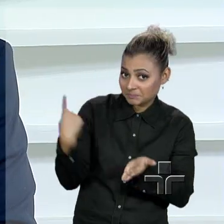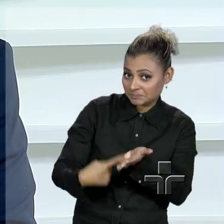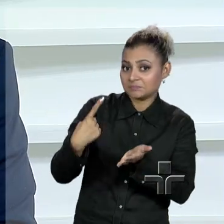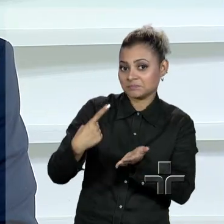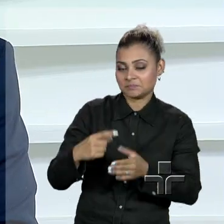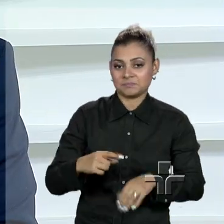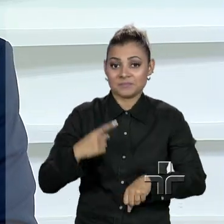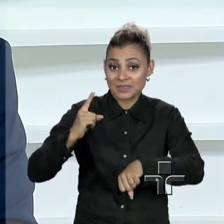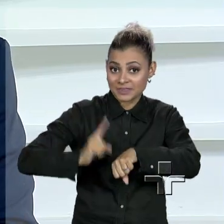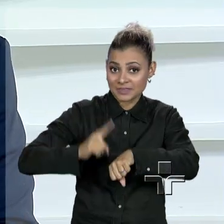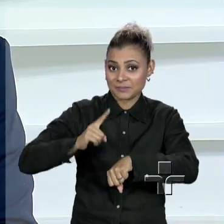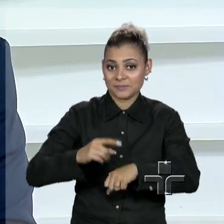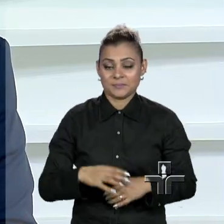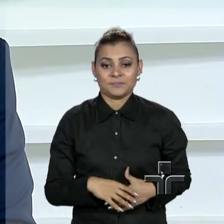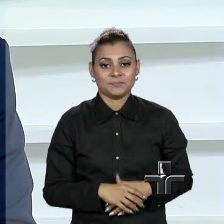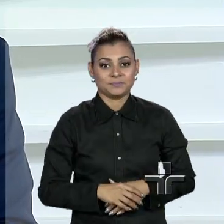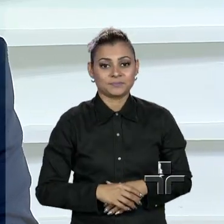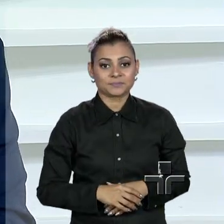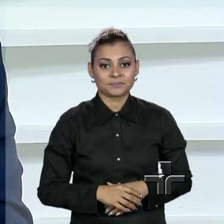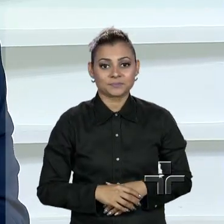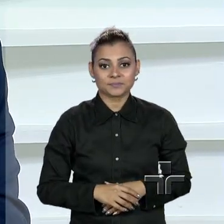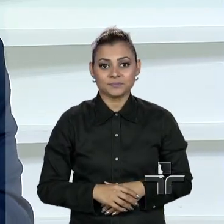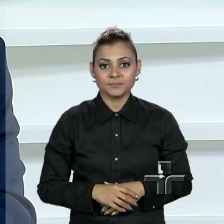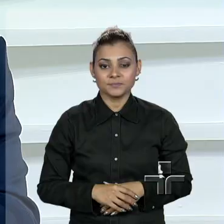impagáveis feitos em tempo real.